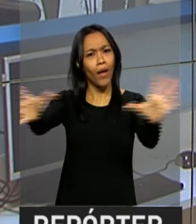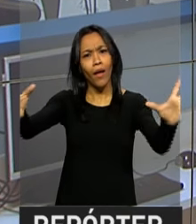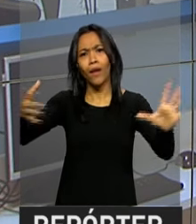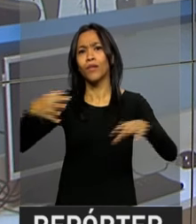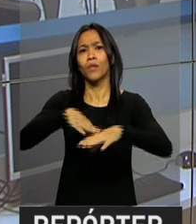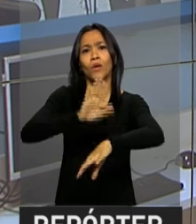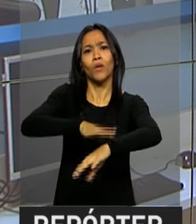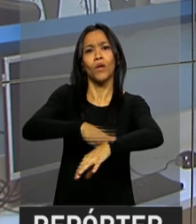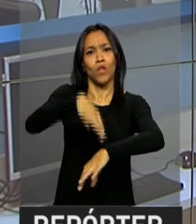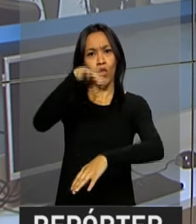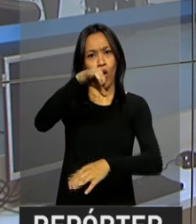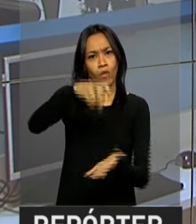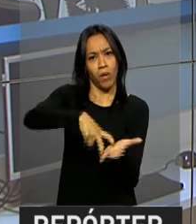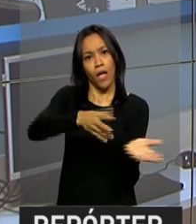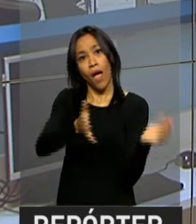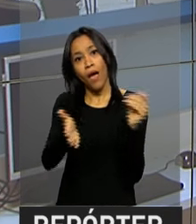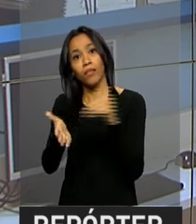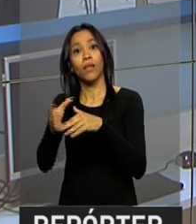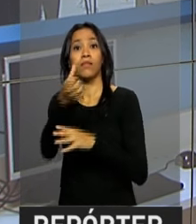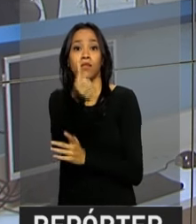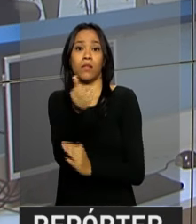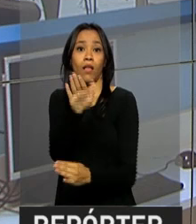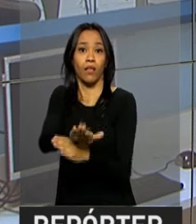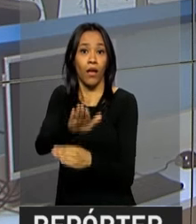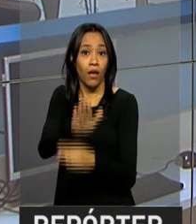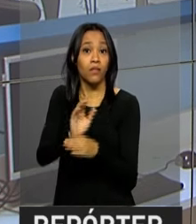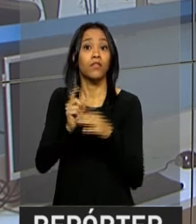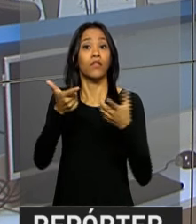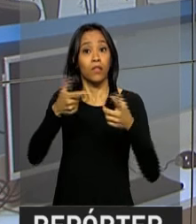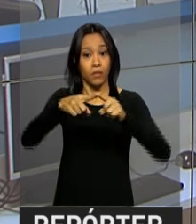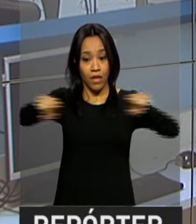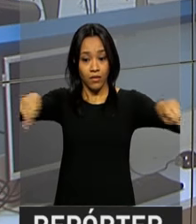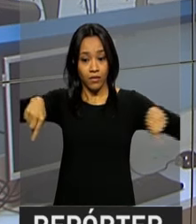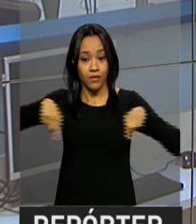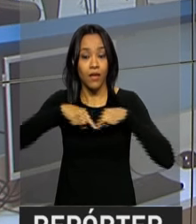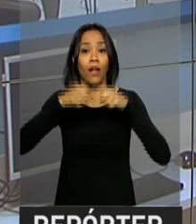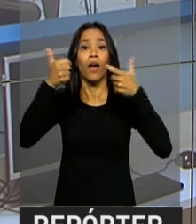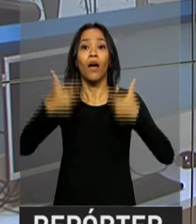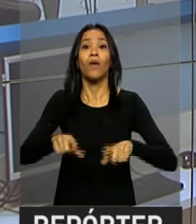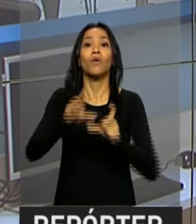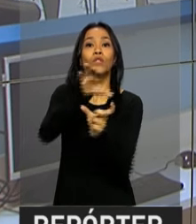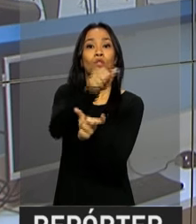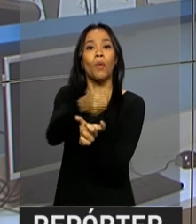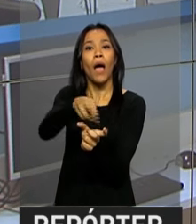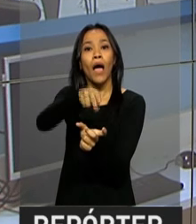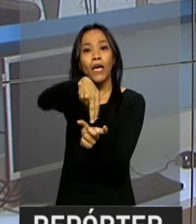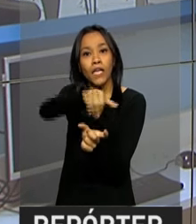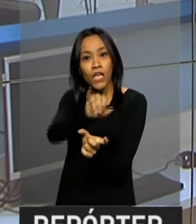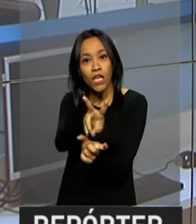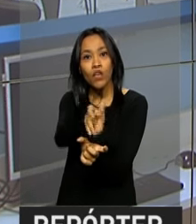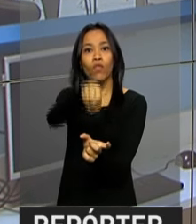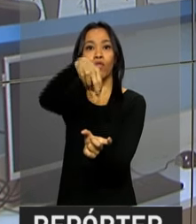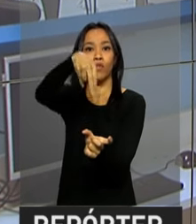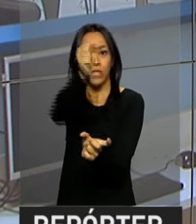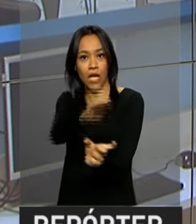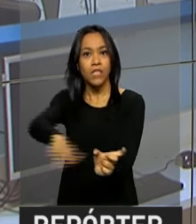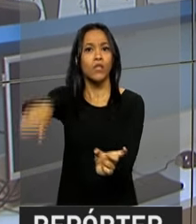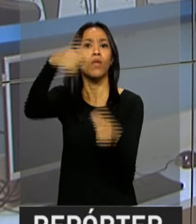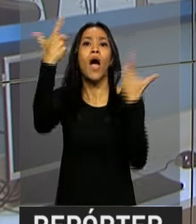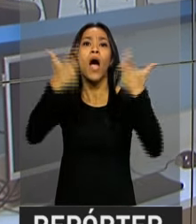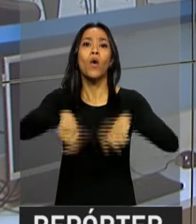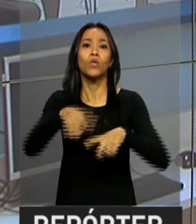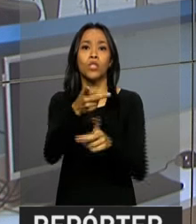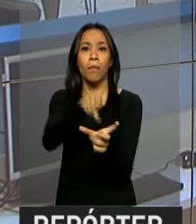das 9 da manhã às 6 da tarde na sala de Exposições do arquiv aro nacional que fica na Praça da República